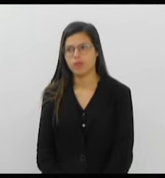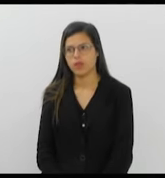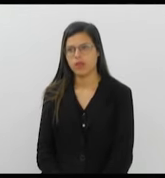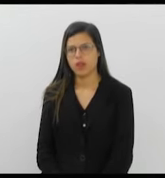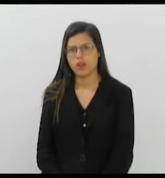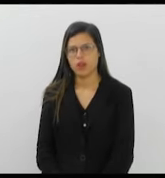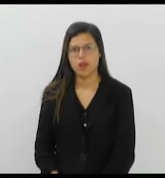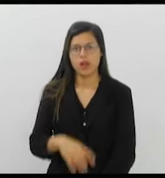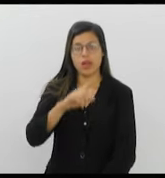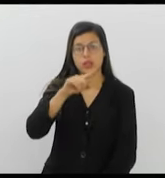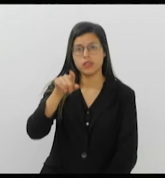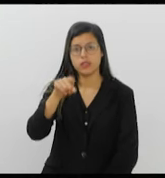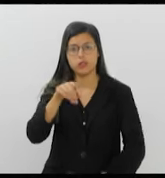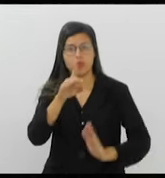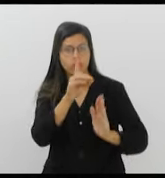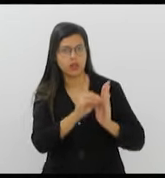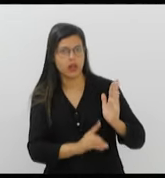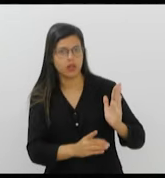anulou o decreto dele.